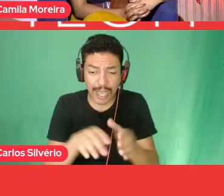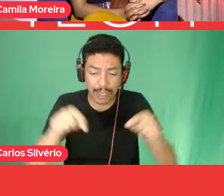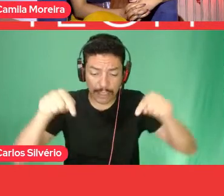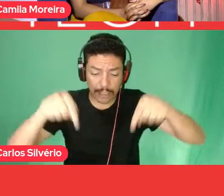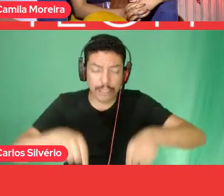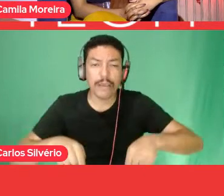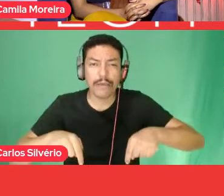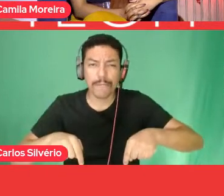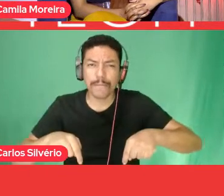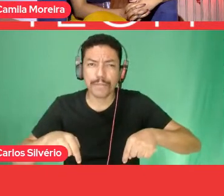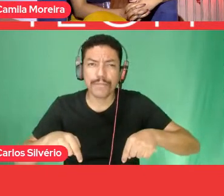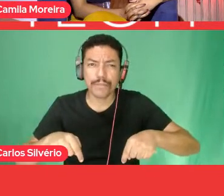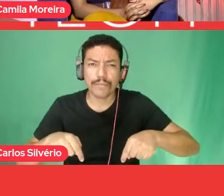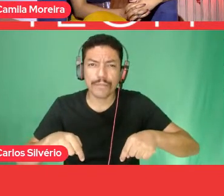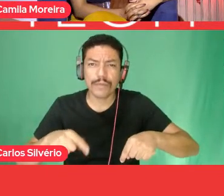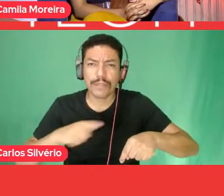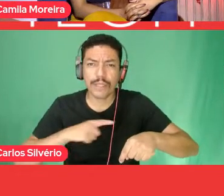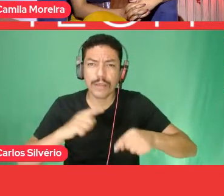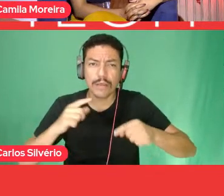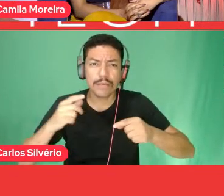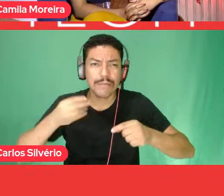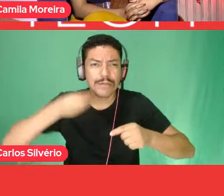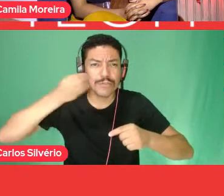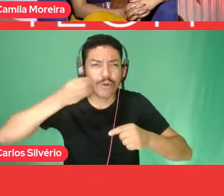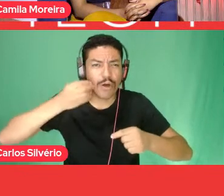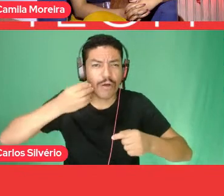de tudo que eu carrego dentro de mim, com